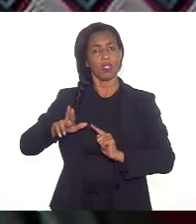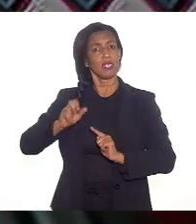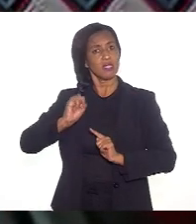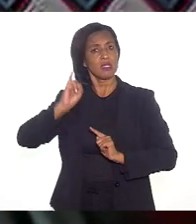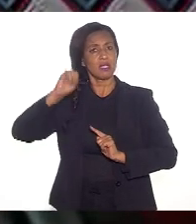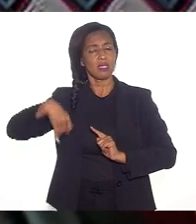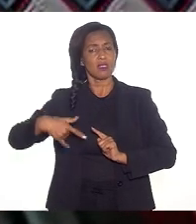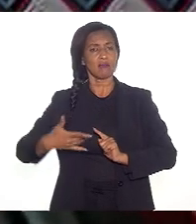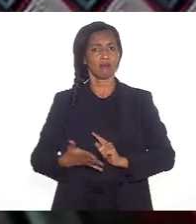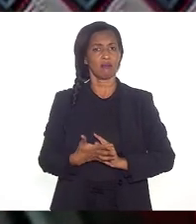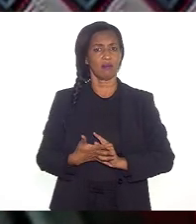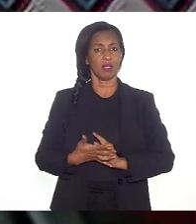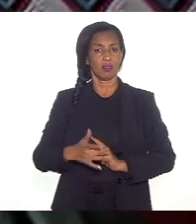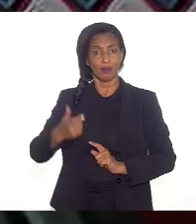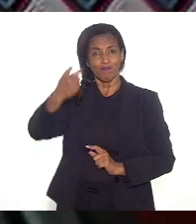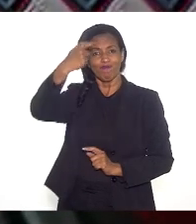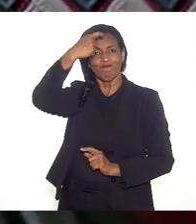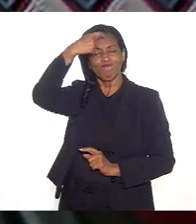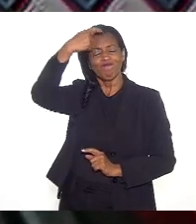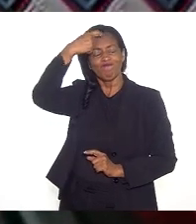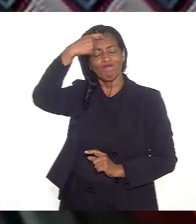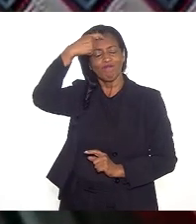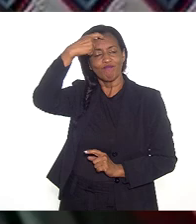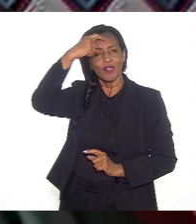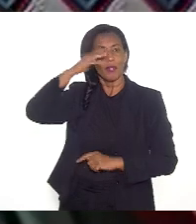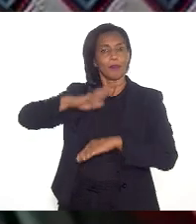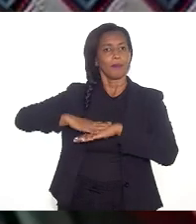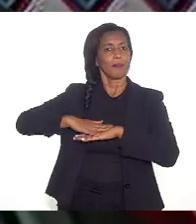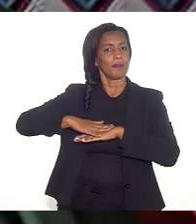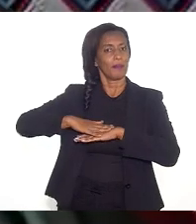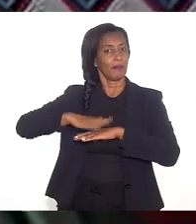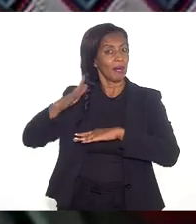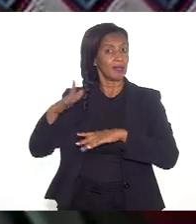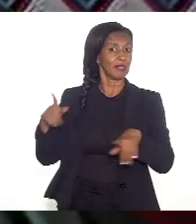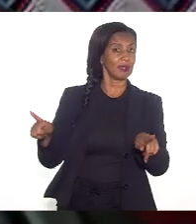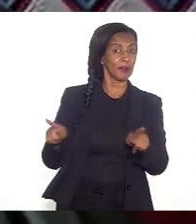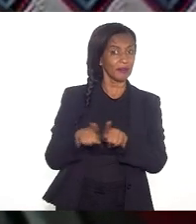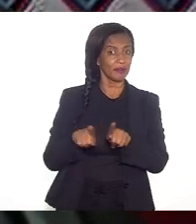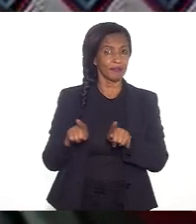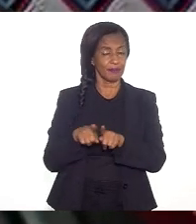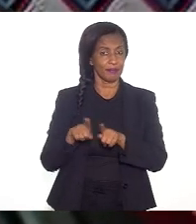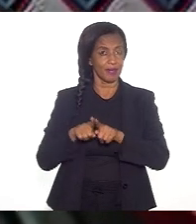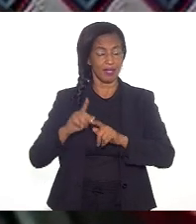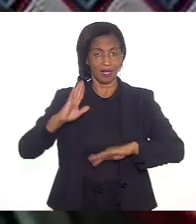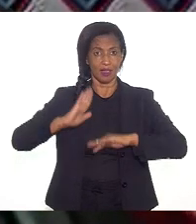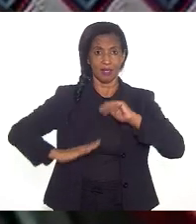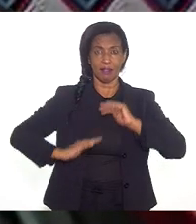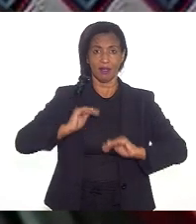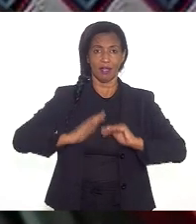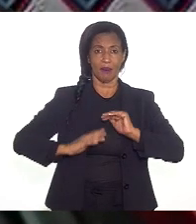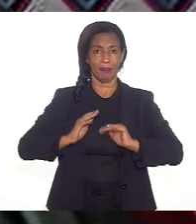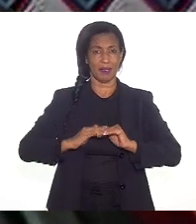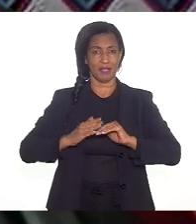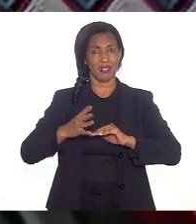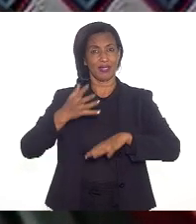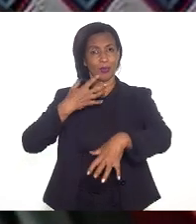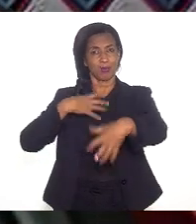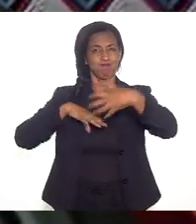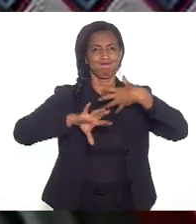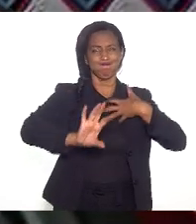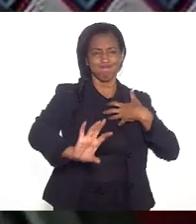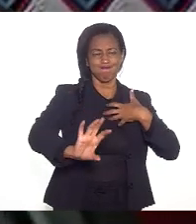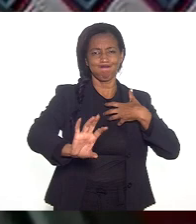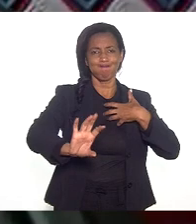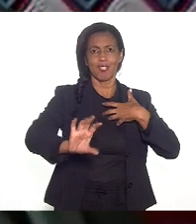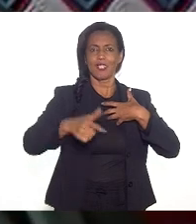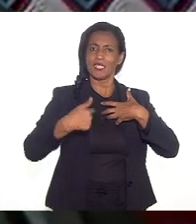sim, né, da racionalidade, mas também da capacidade de se colocar no lugar do outro